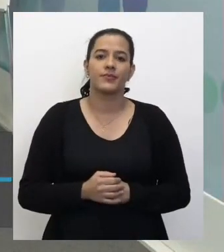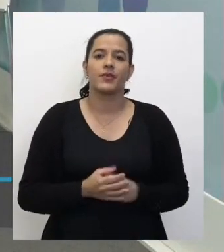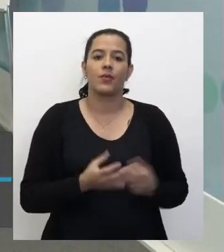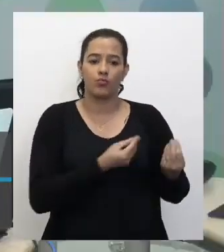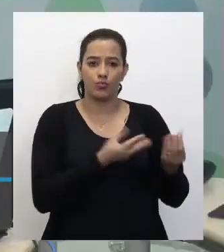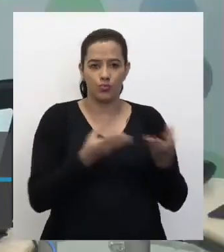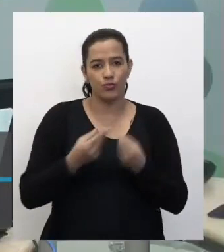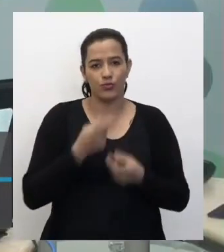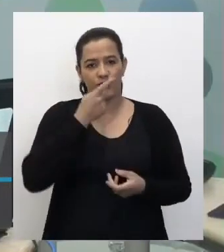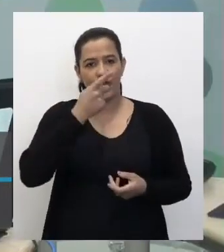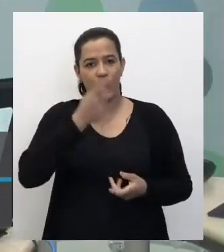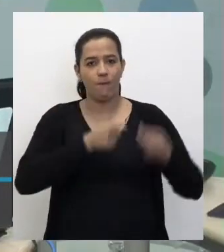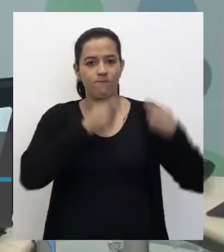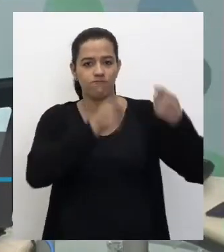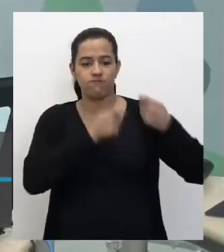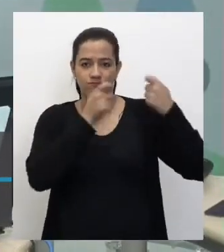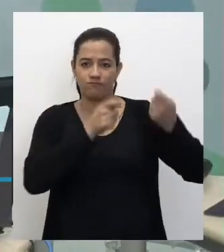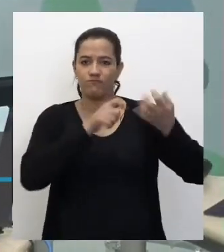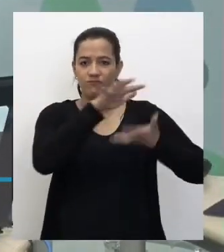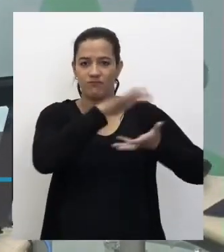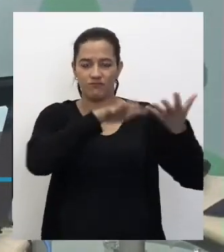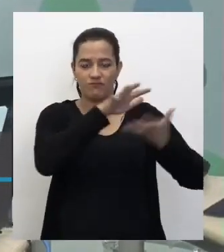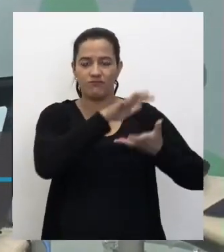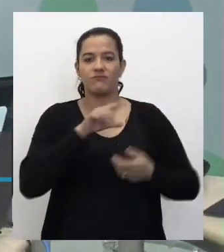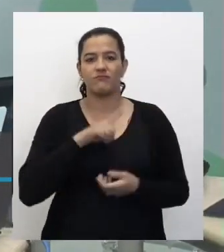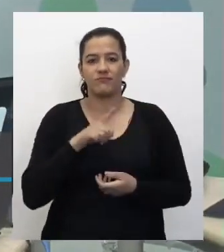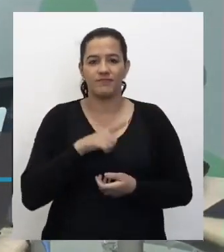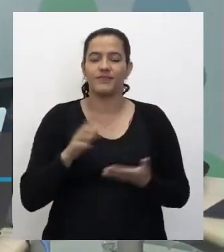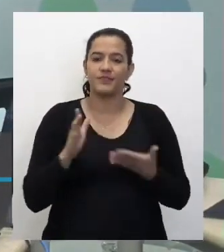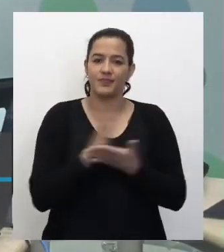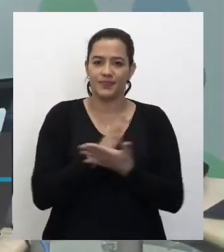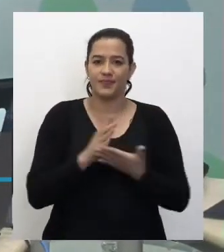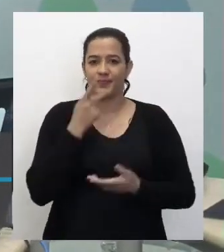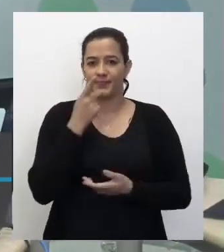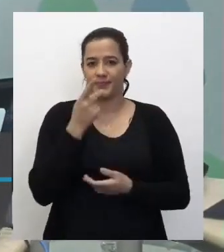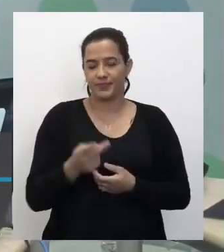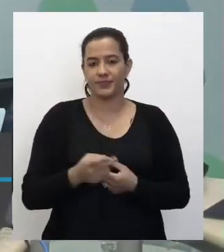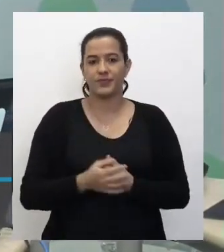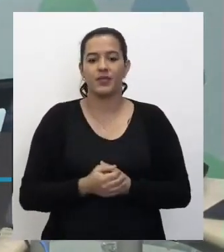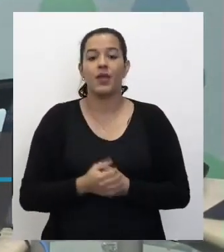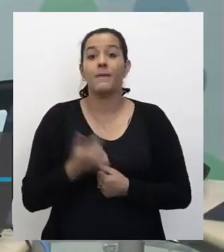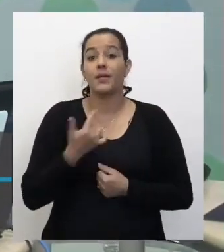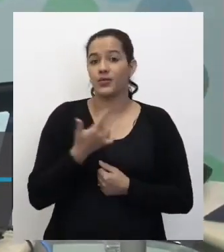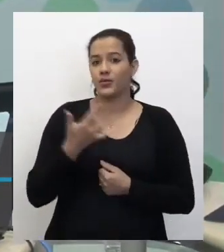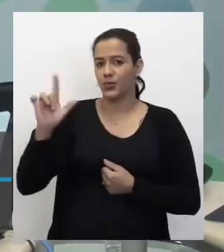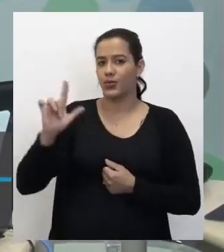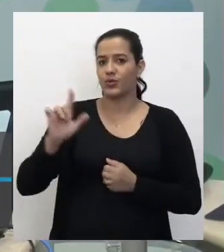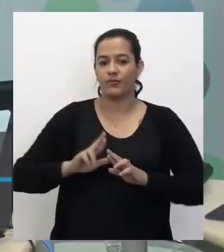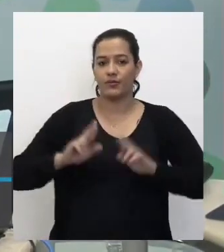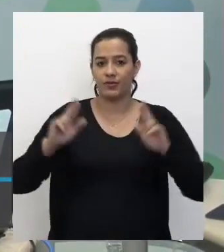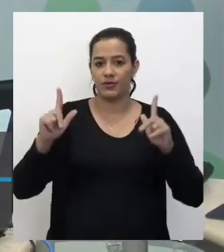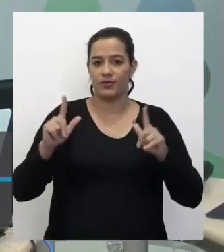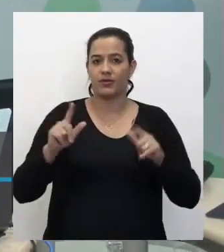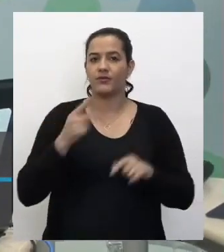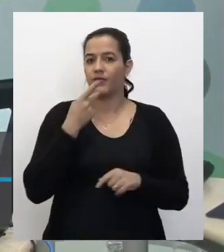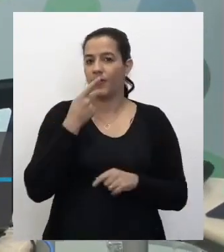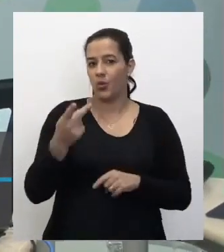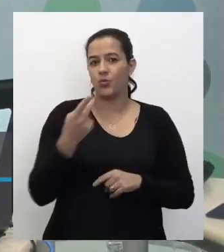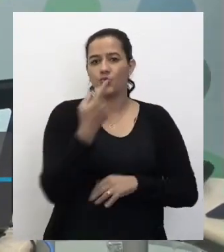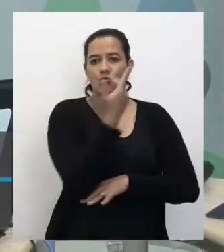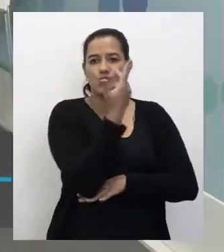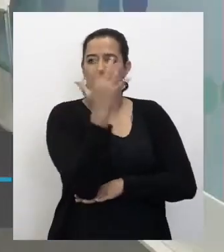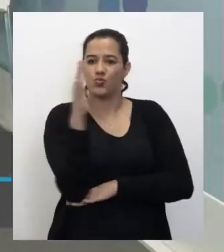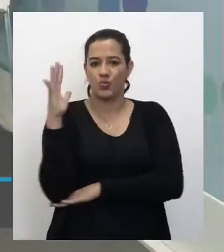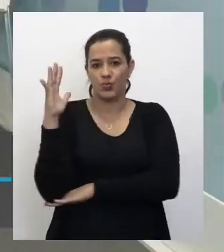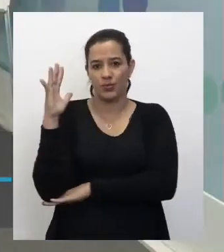a Luana, a Pietra, a Ana Carolina, mas a Manuela respondeu protesto sobre o meio ambiente.